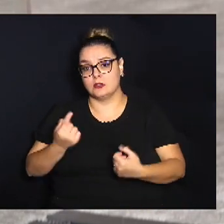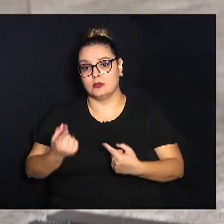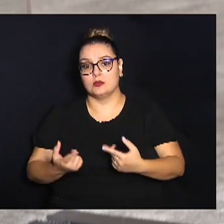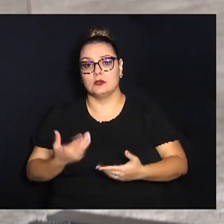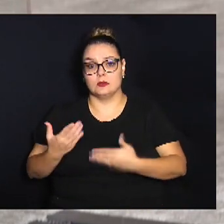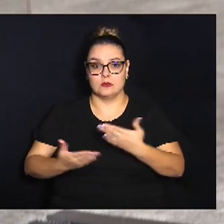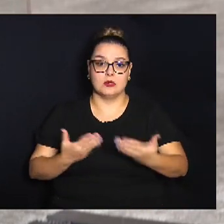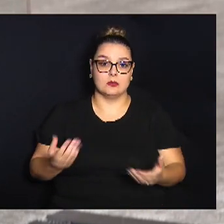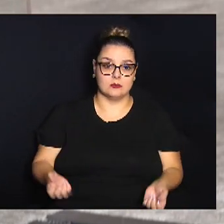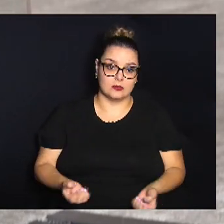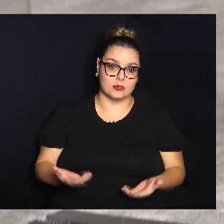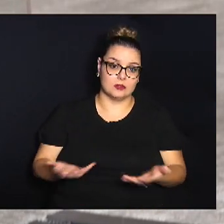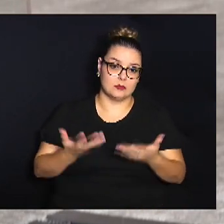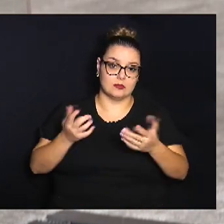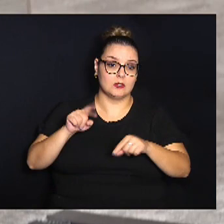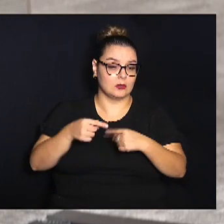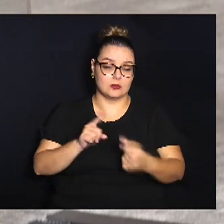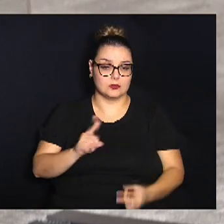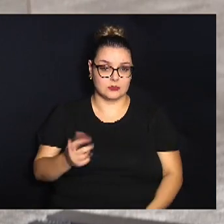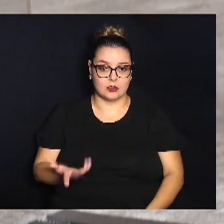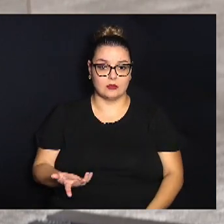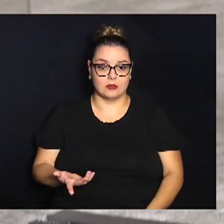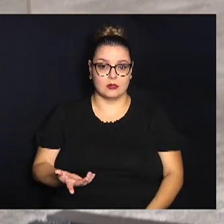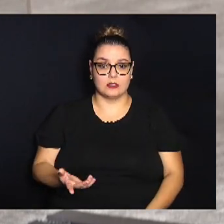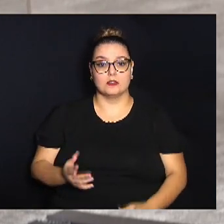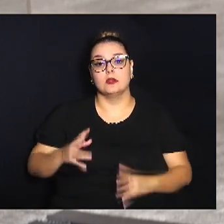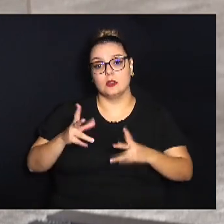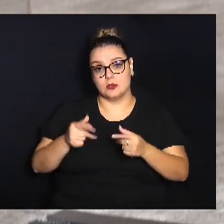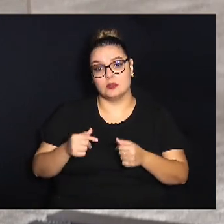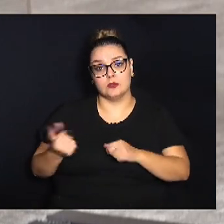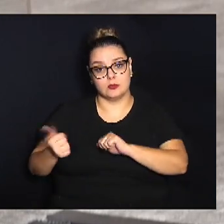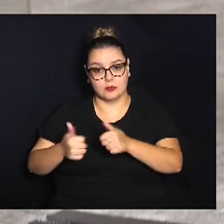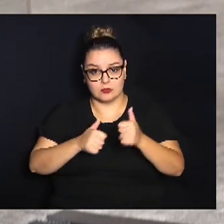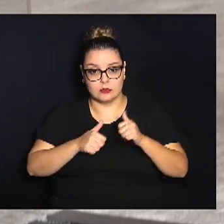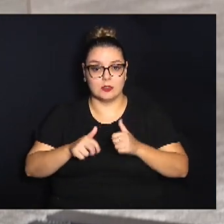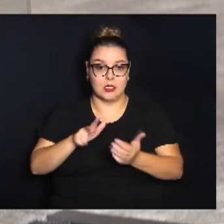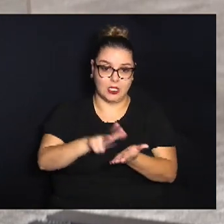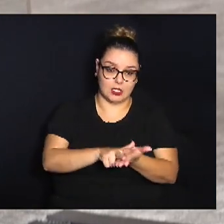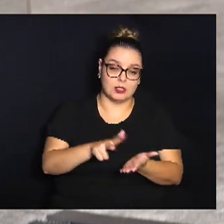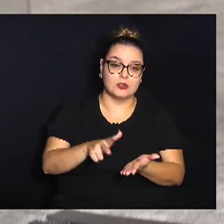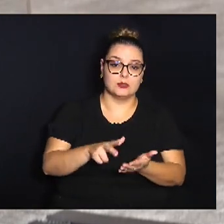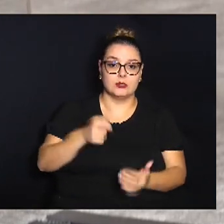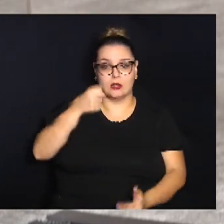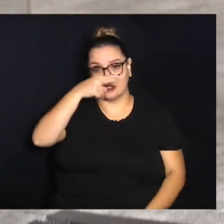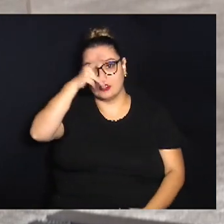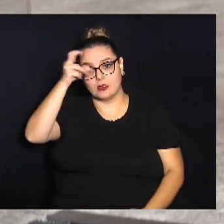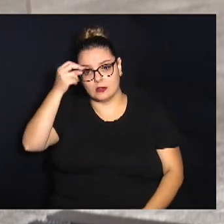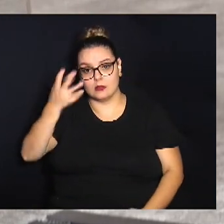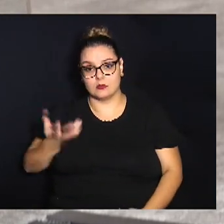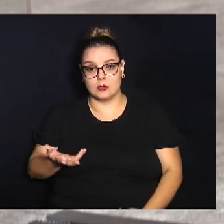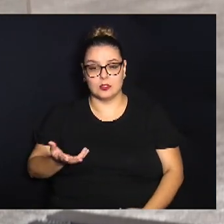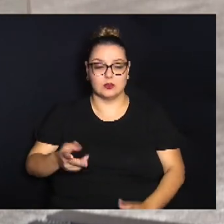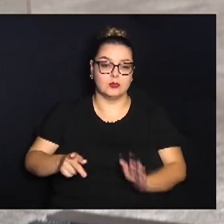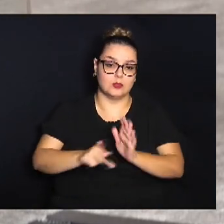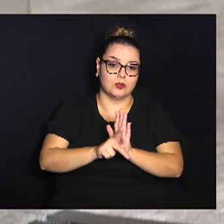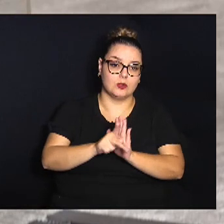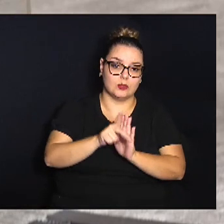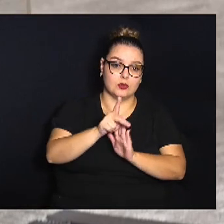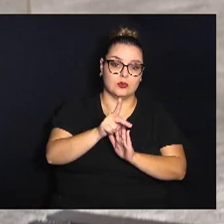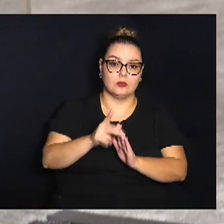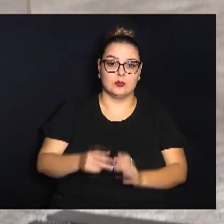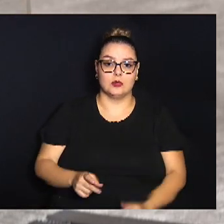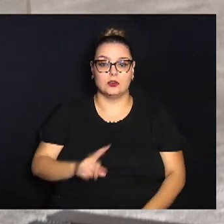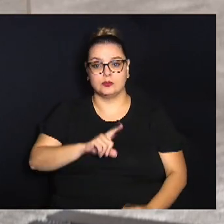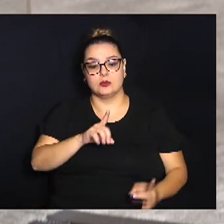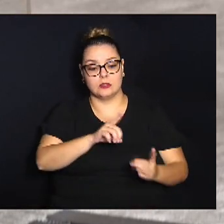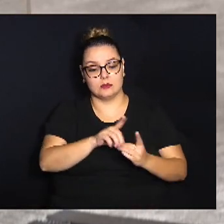de incentivo, para outros não. Então, tudo isso é uma coisa a ser avaliada, regulamentada pela Prefeitura, né? O projeto não contempla